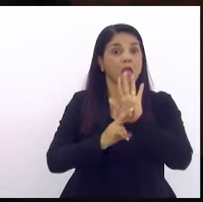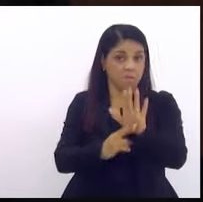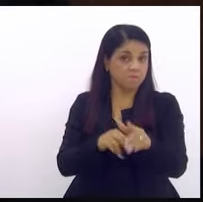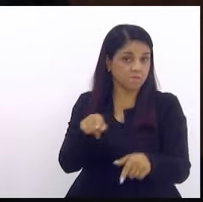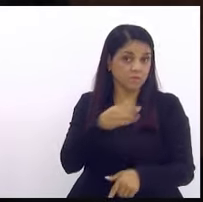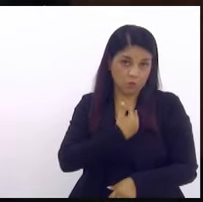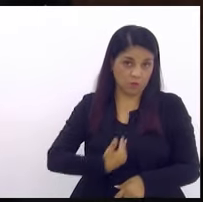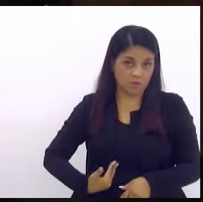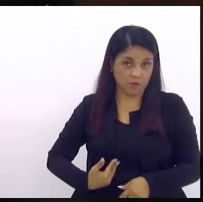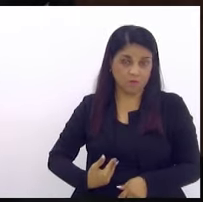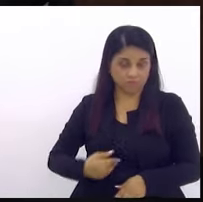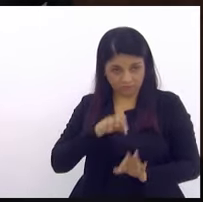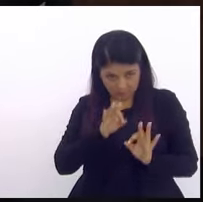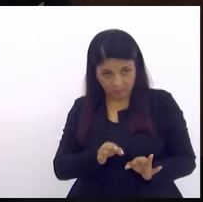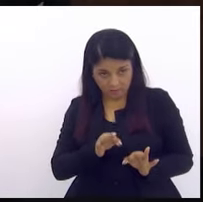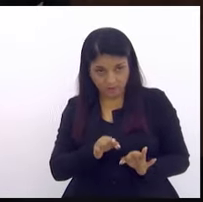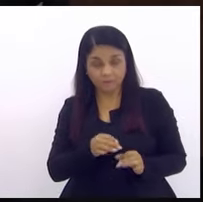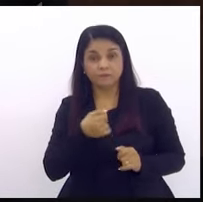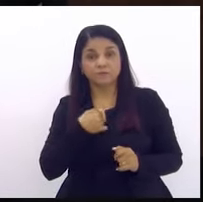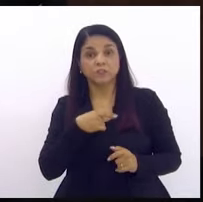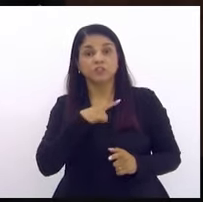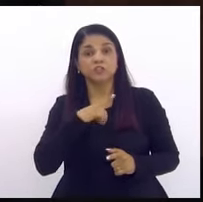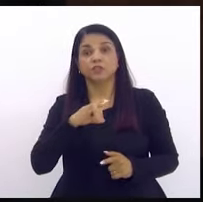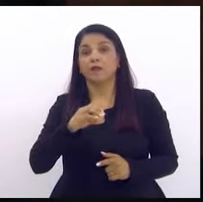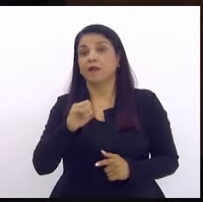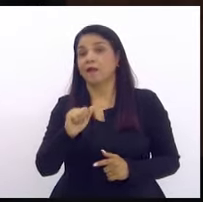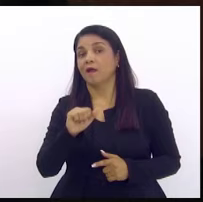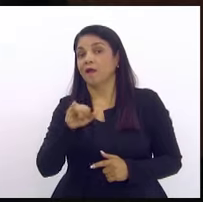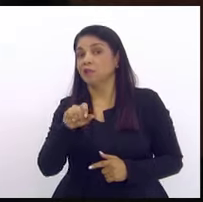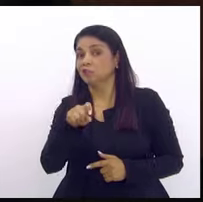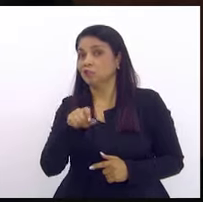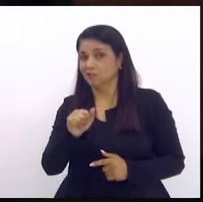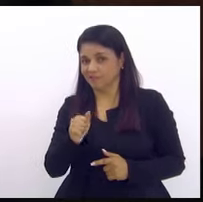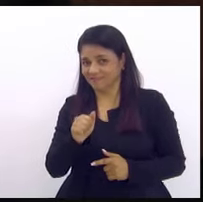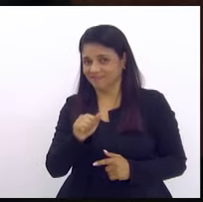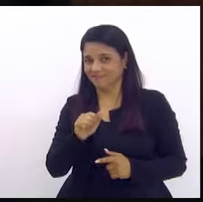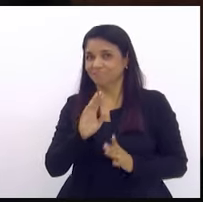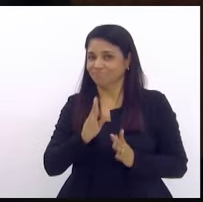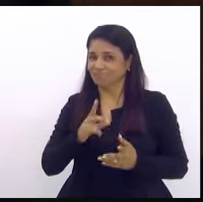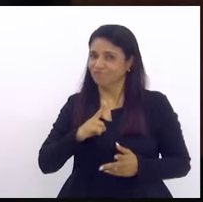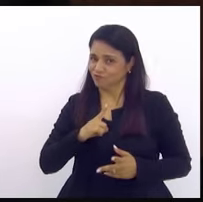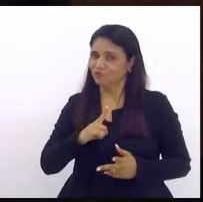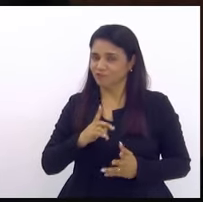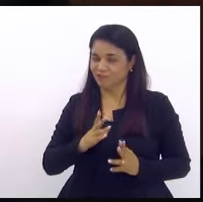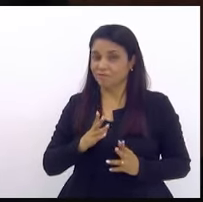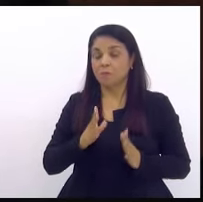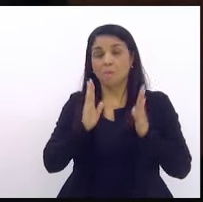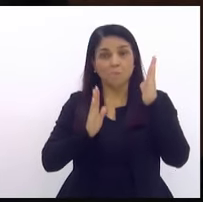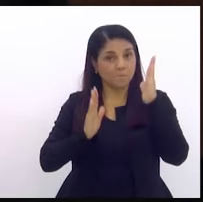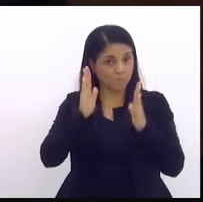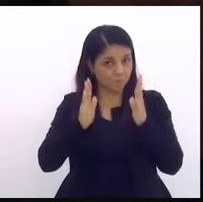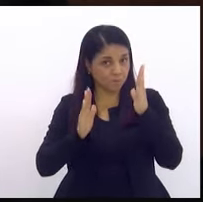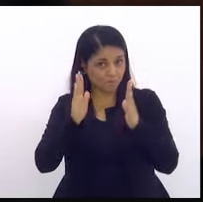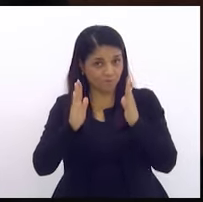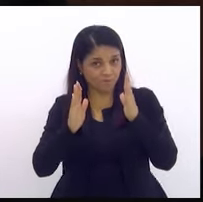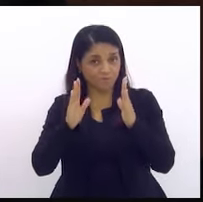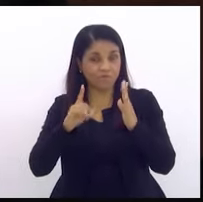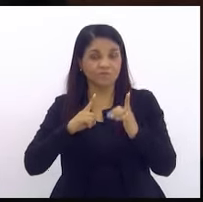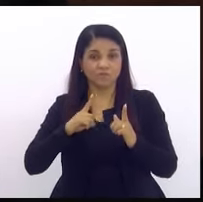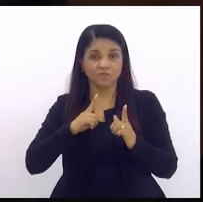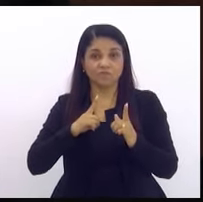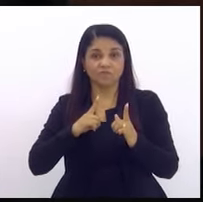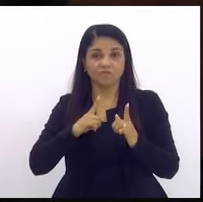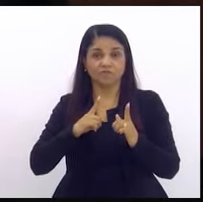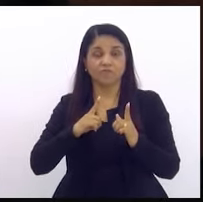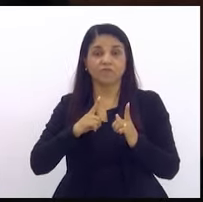governo, havia caixa suficiente para isso. Teve um período até que tinha uma lacuna